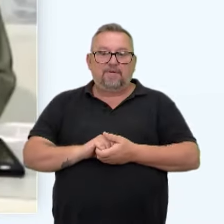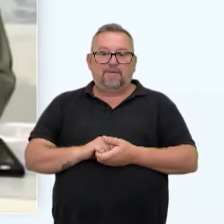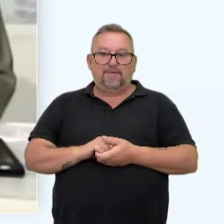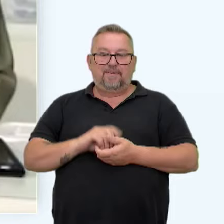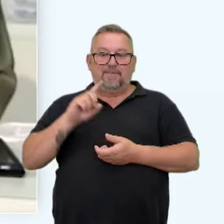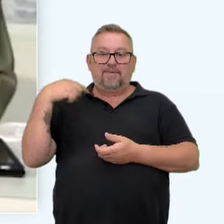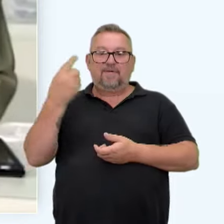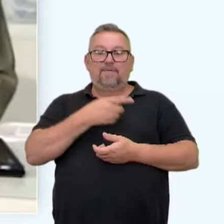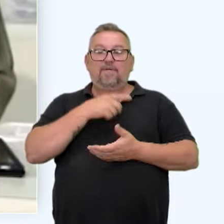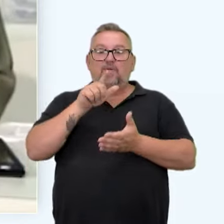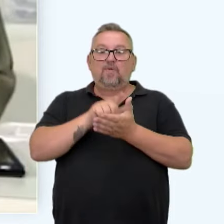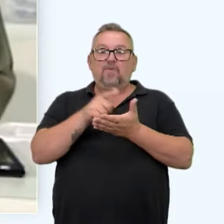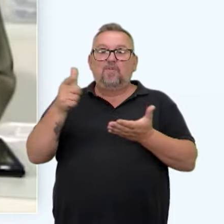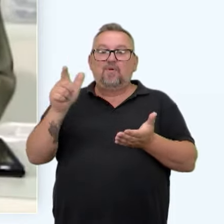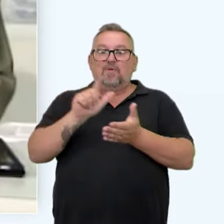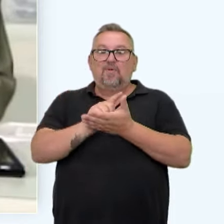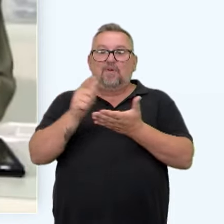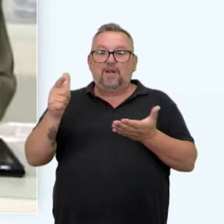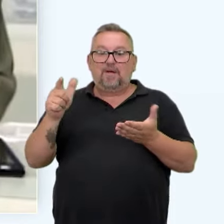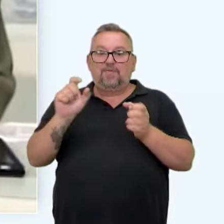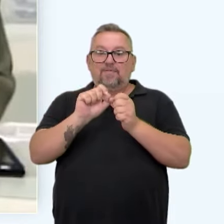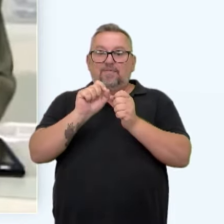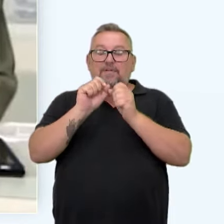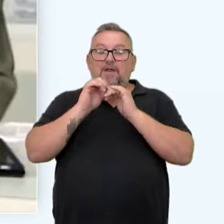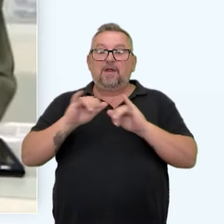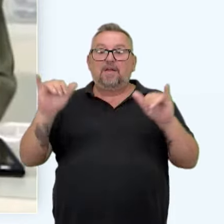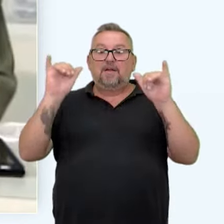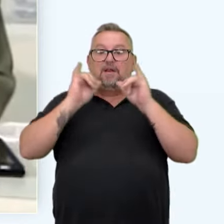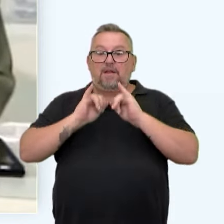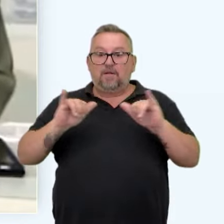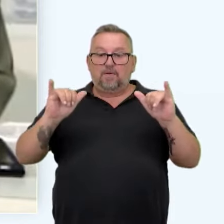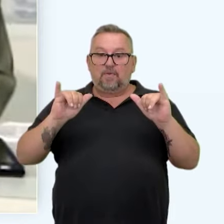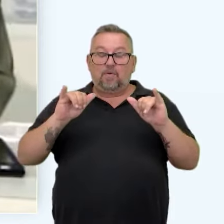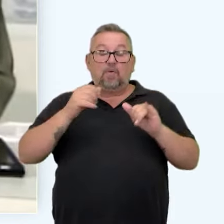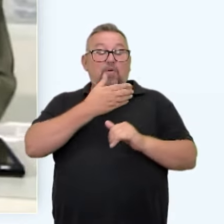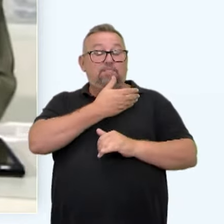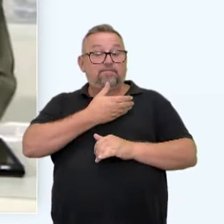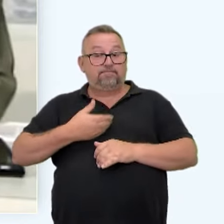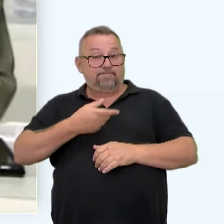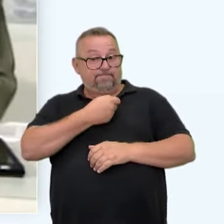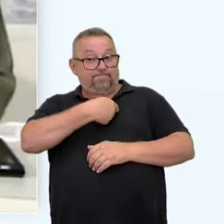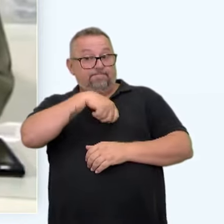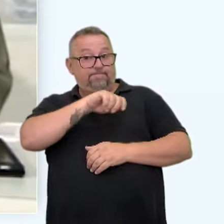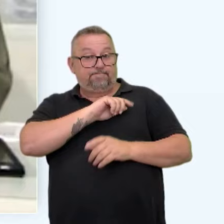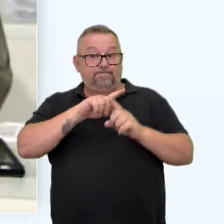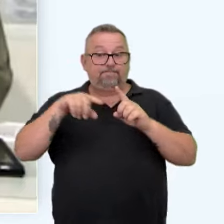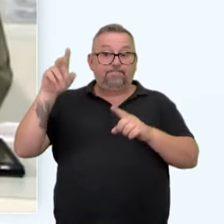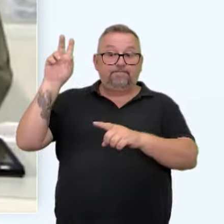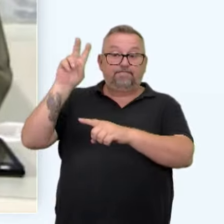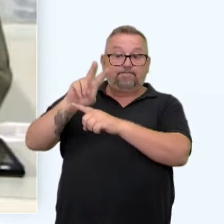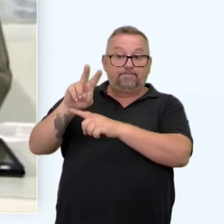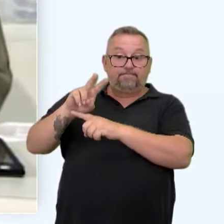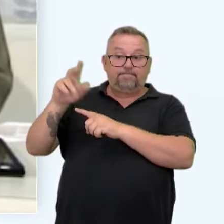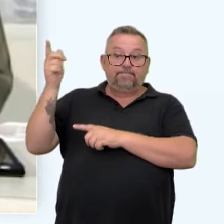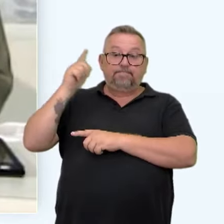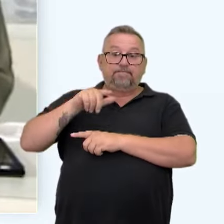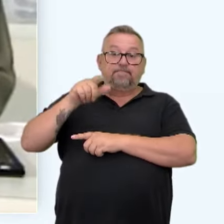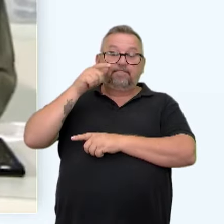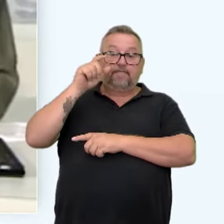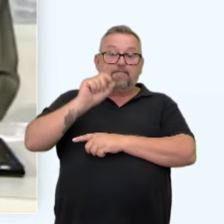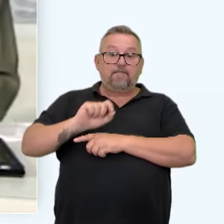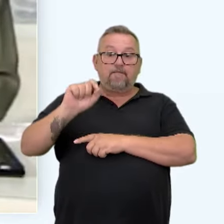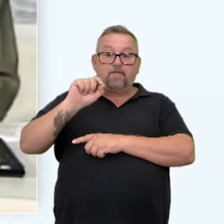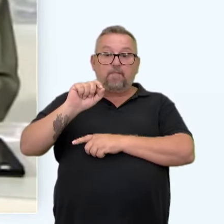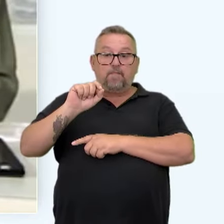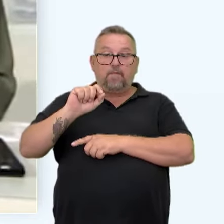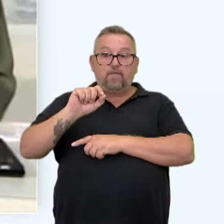Nossos jornais não reproduziram a declaração do colega espanhol, mas este observatório considerou que algo